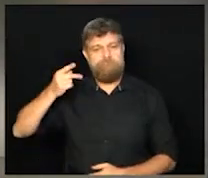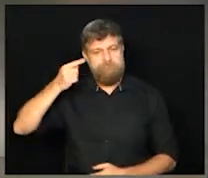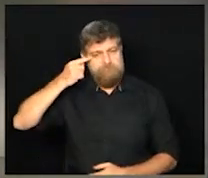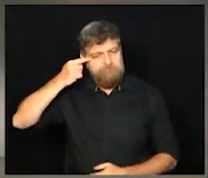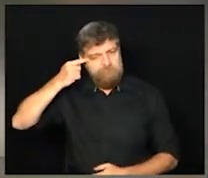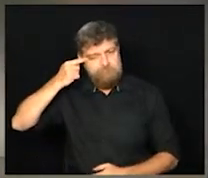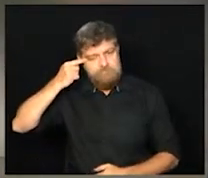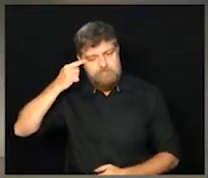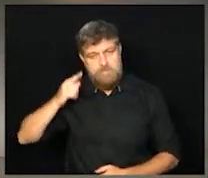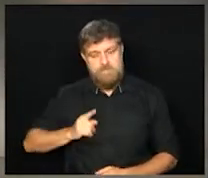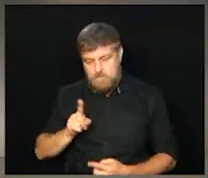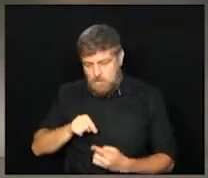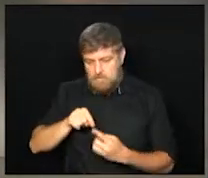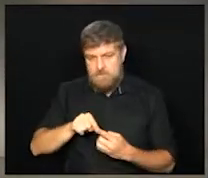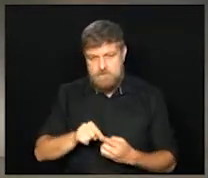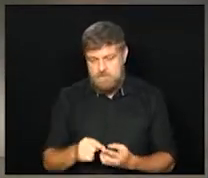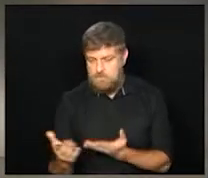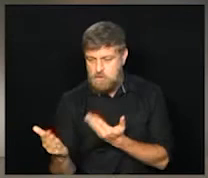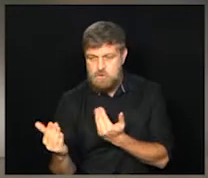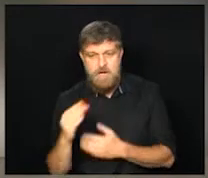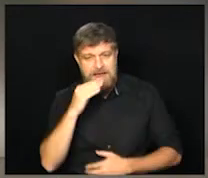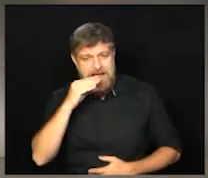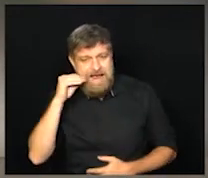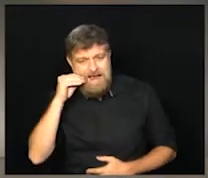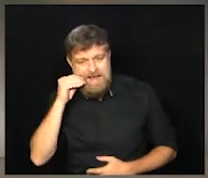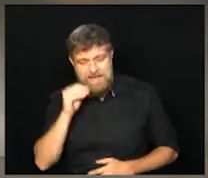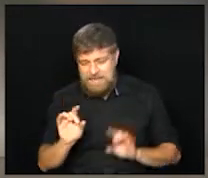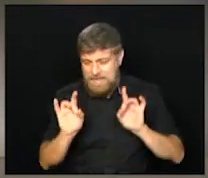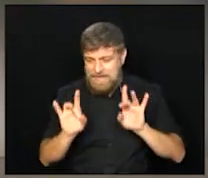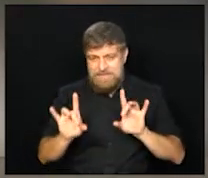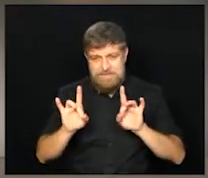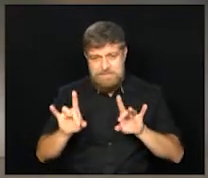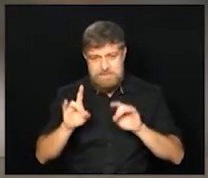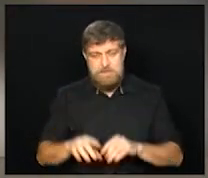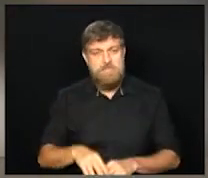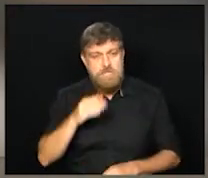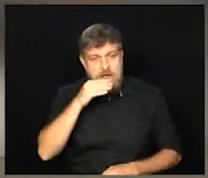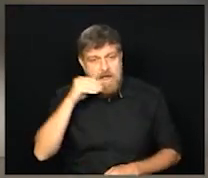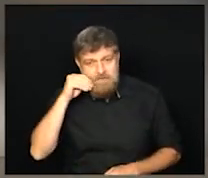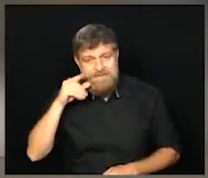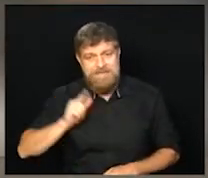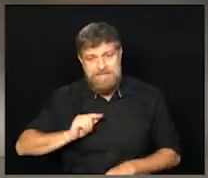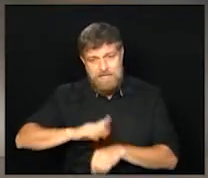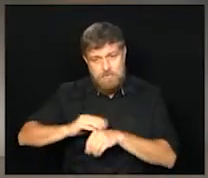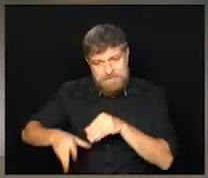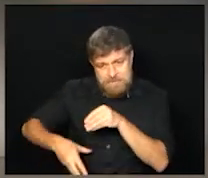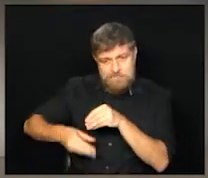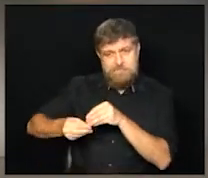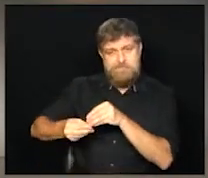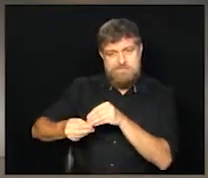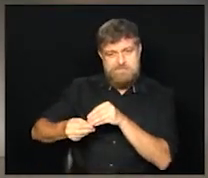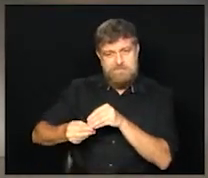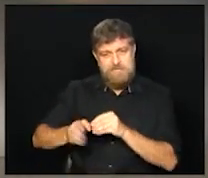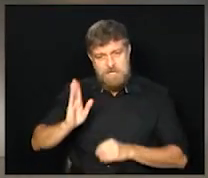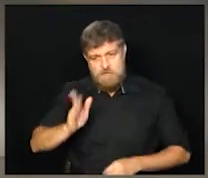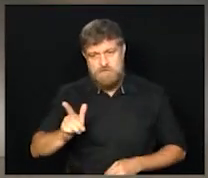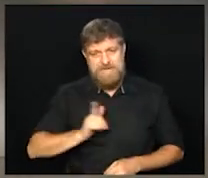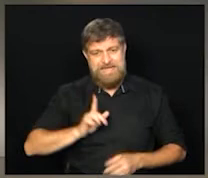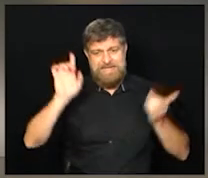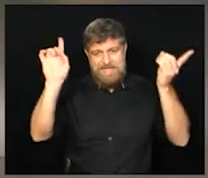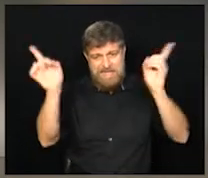que esse público de adolescentes, especialmente os adolescentes com comorbidades, portadores